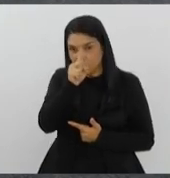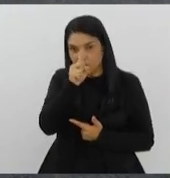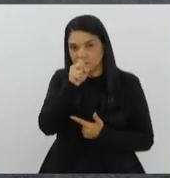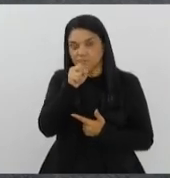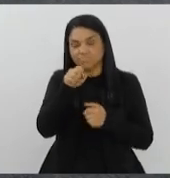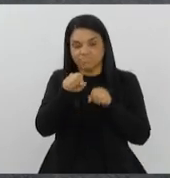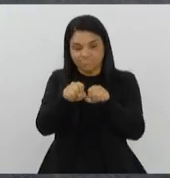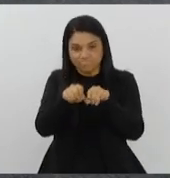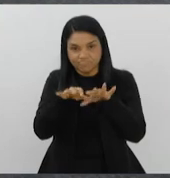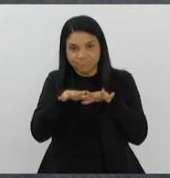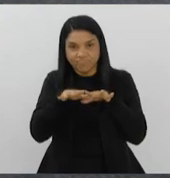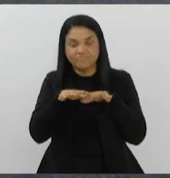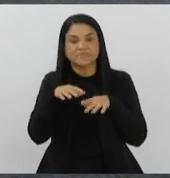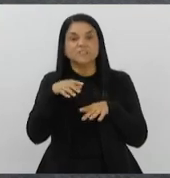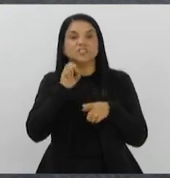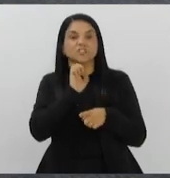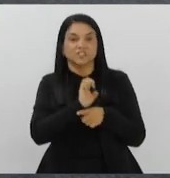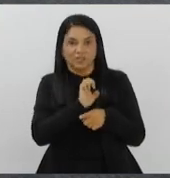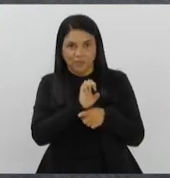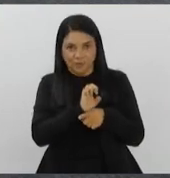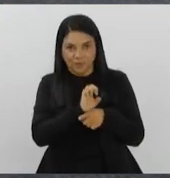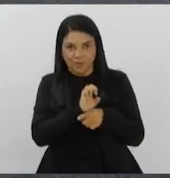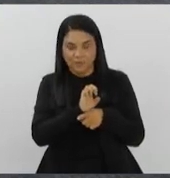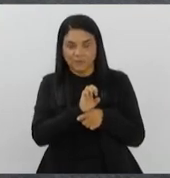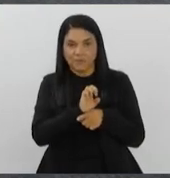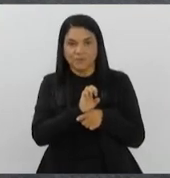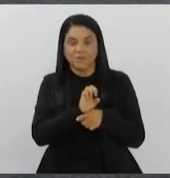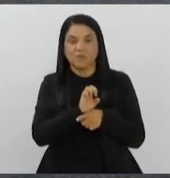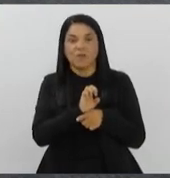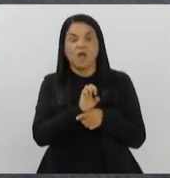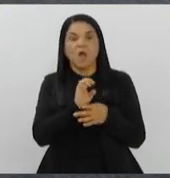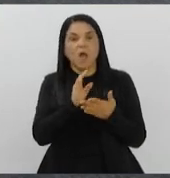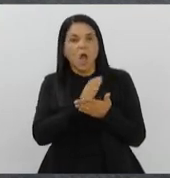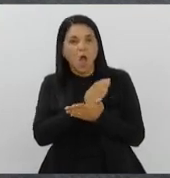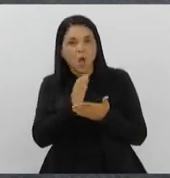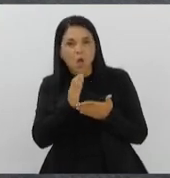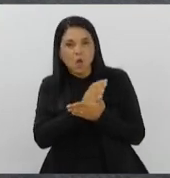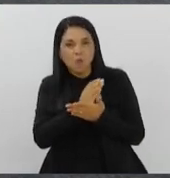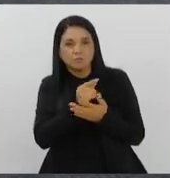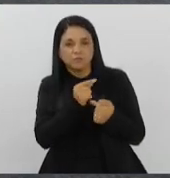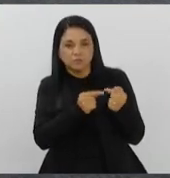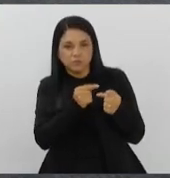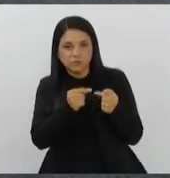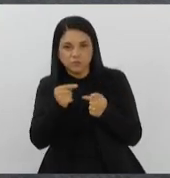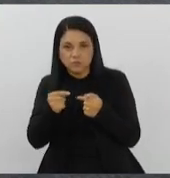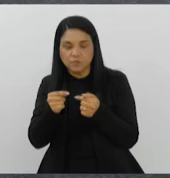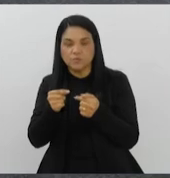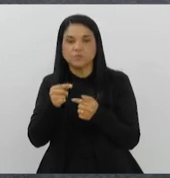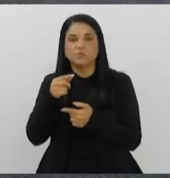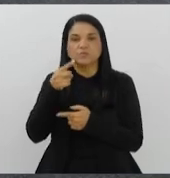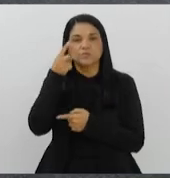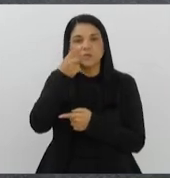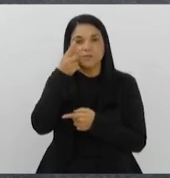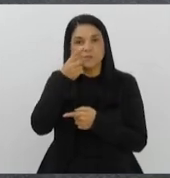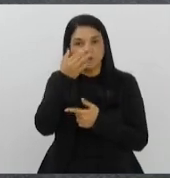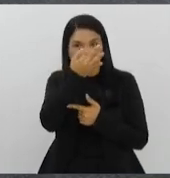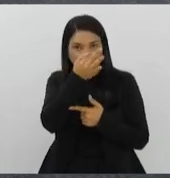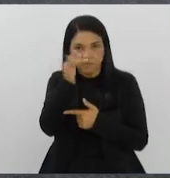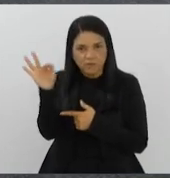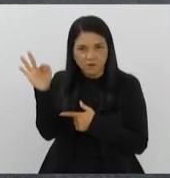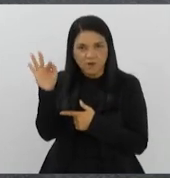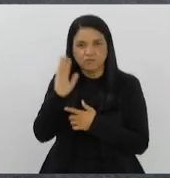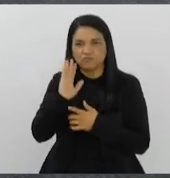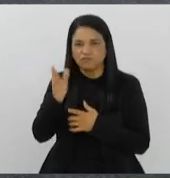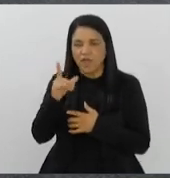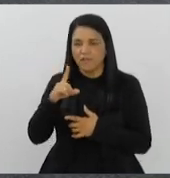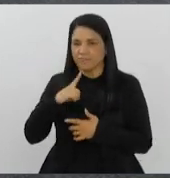parlamento estadual. Algumas das prerrogativas que os deputados federais já gozam